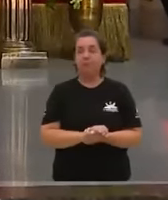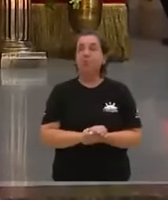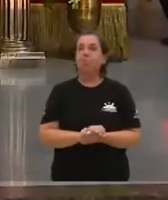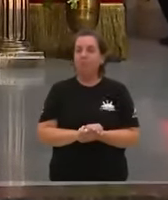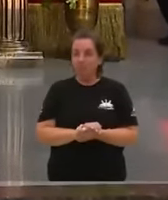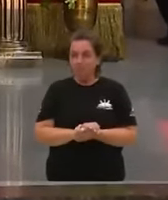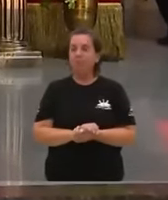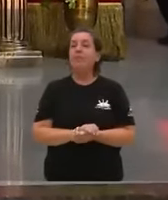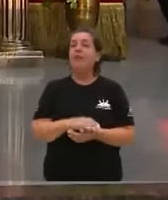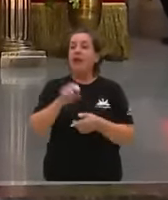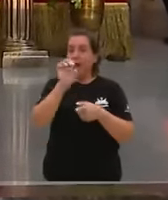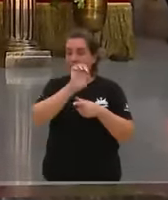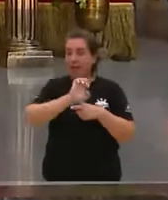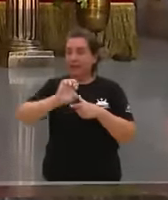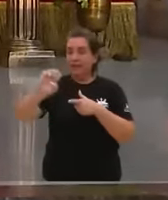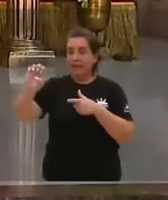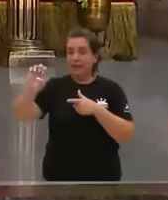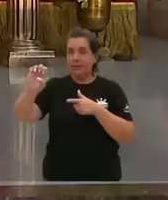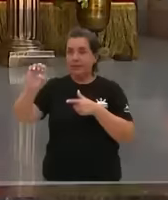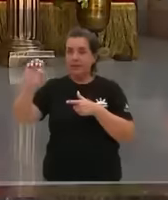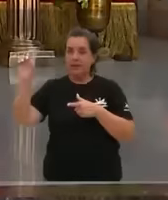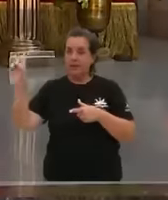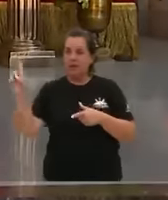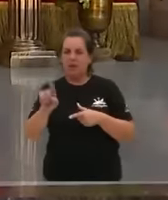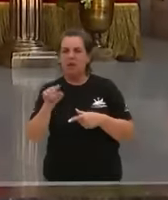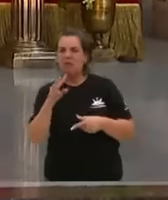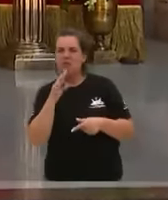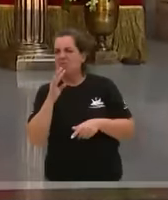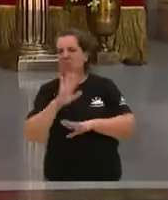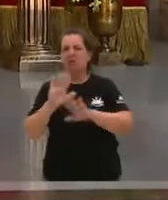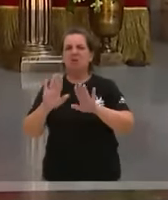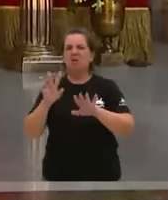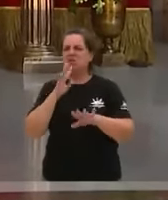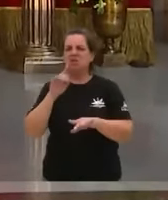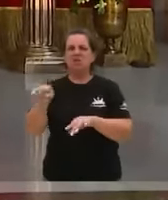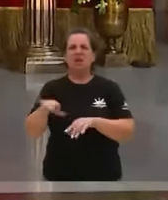Elias passa por, nem conhecia.